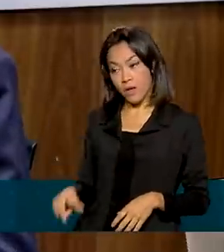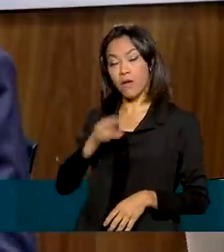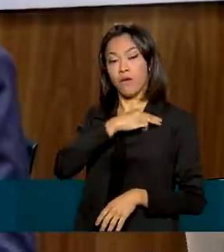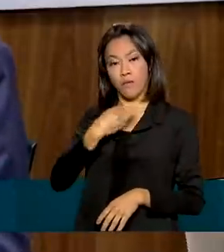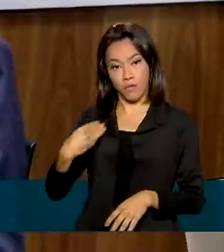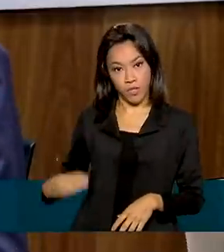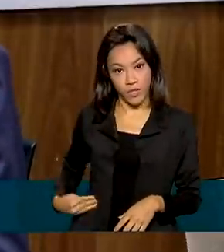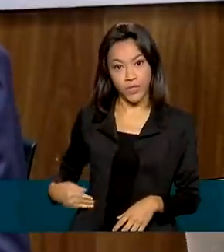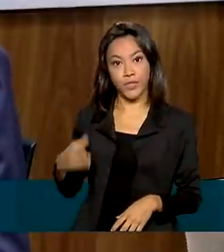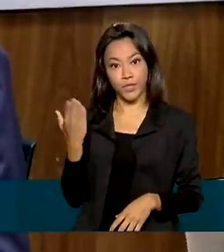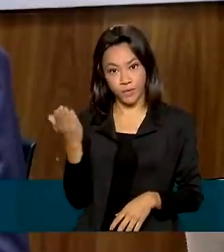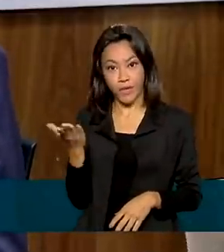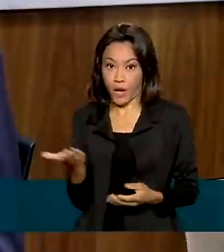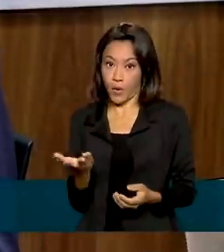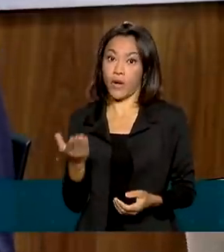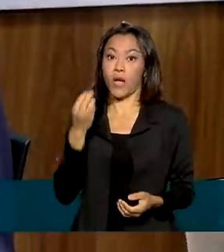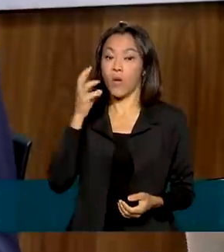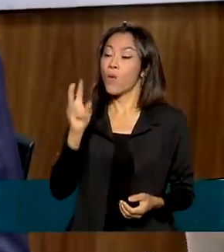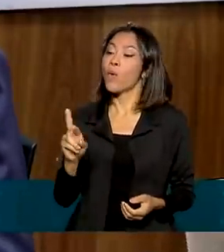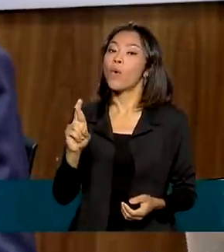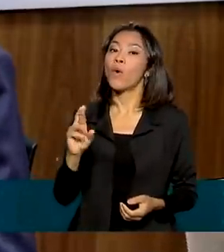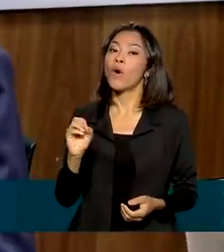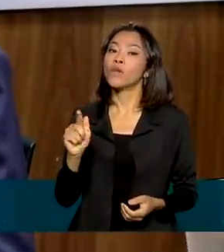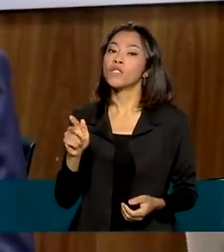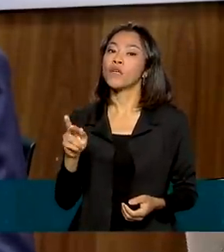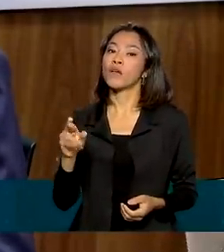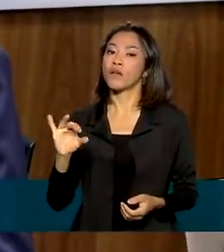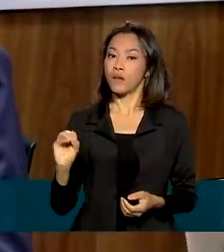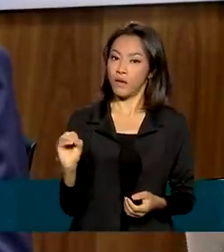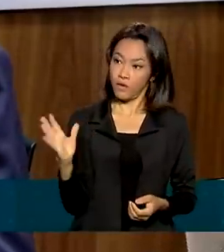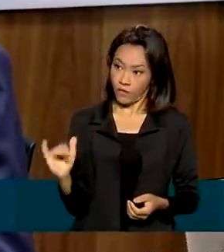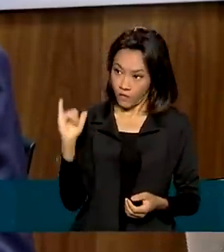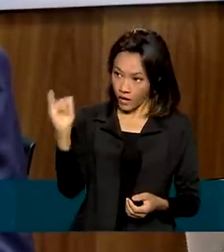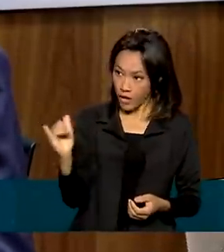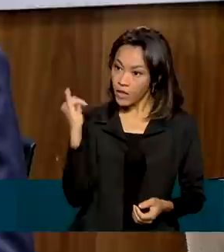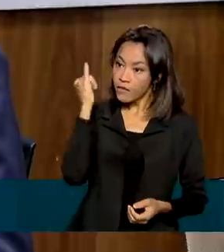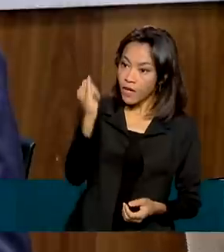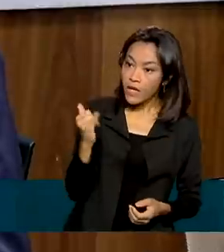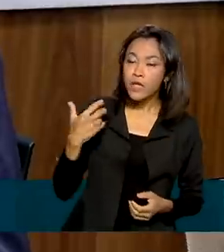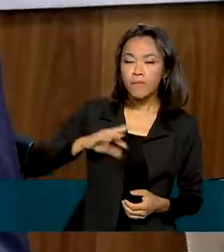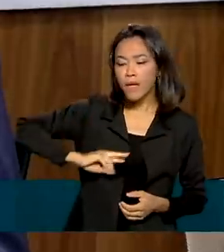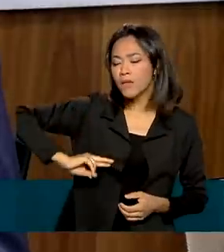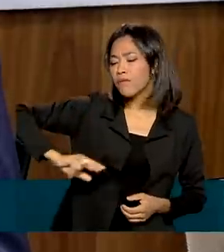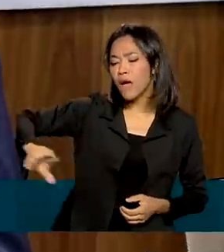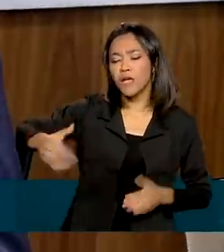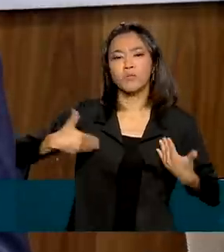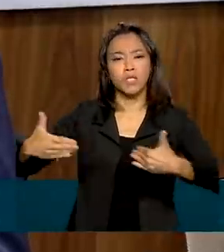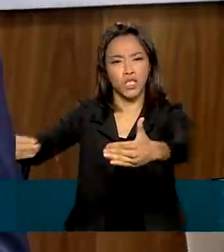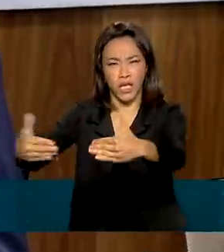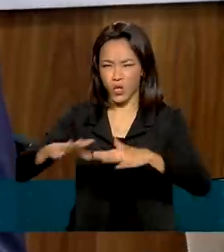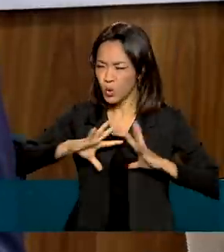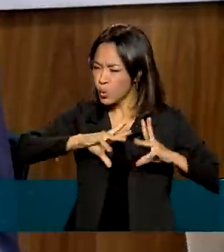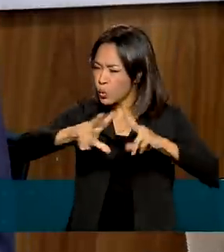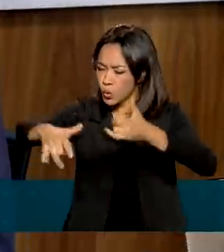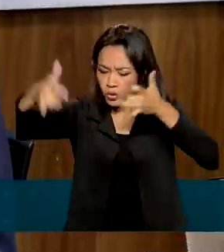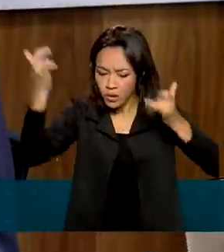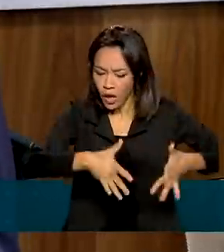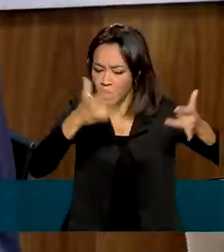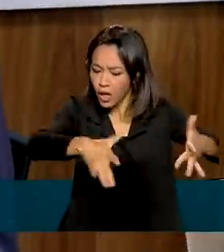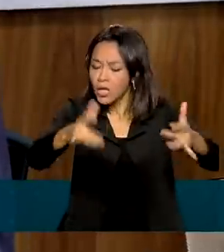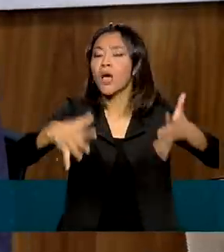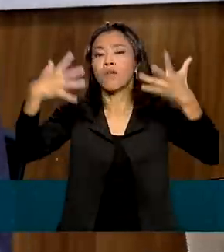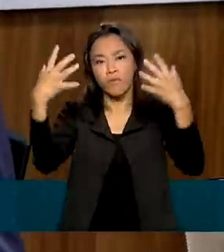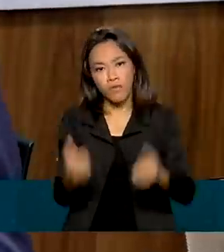agora é o Rogério Marinho e também para os demais Ministérios qualquer obra parada vamos